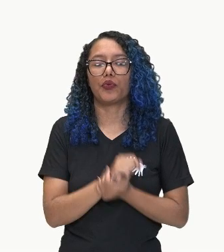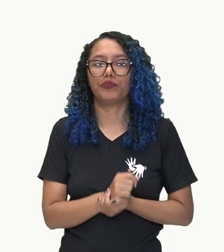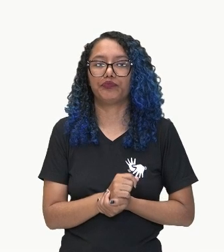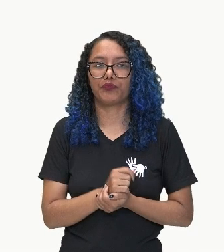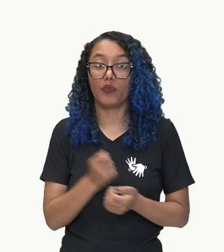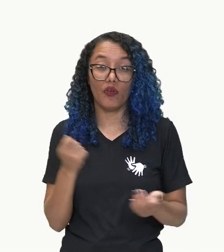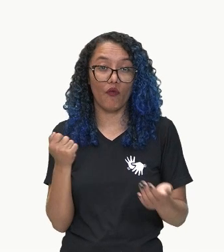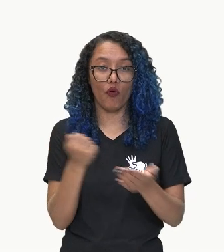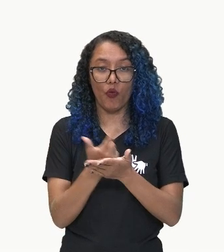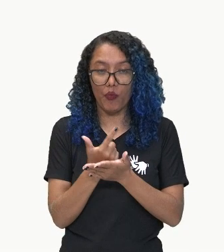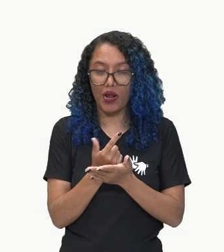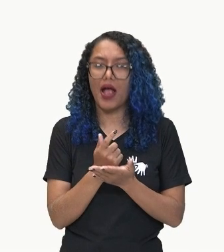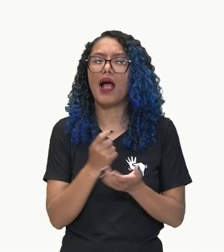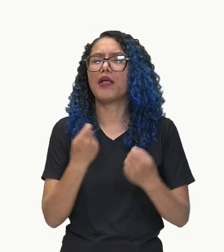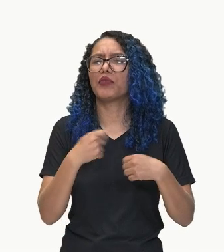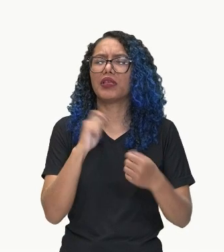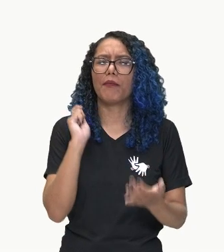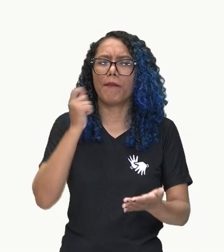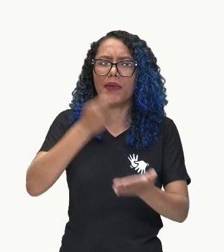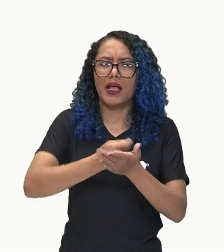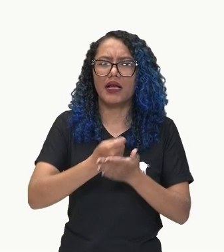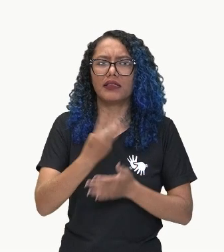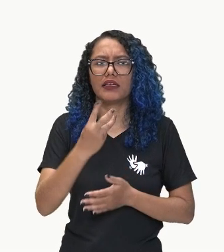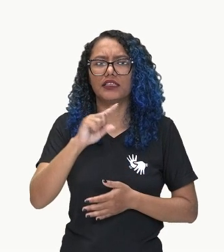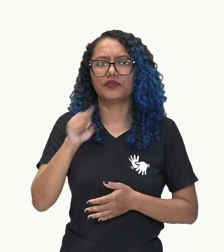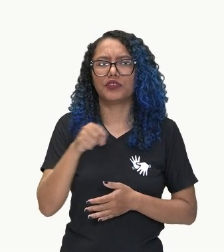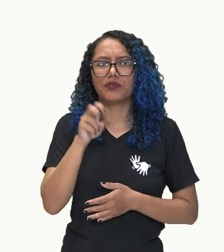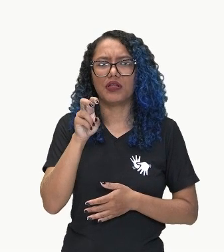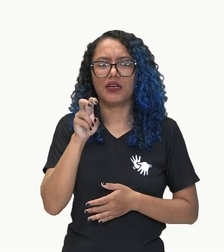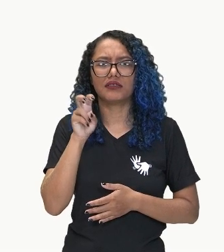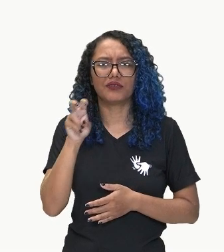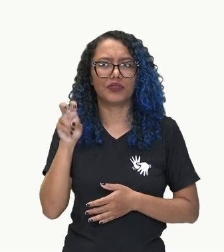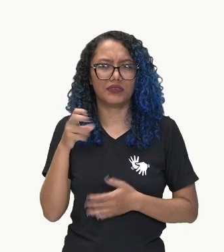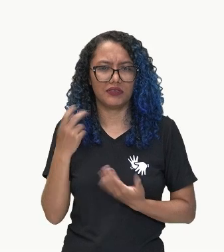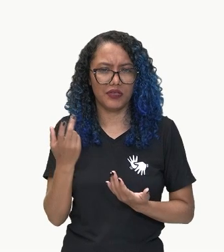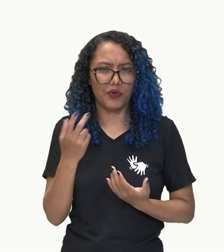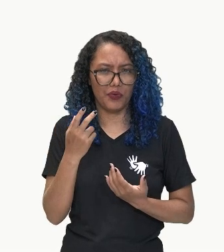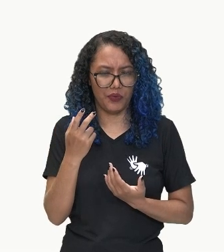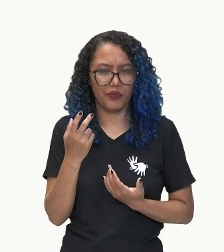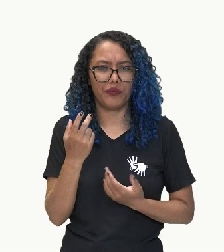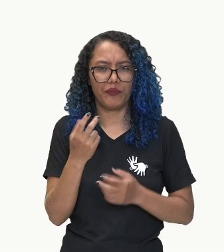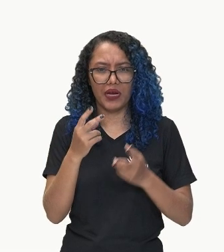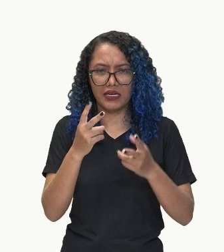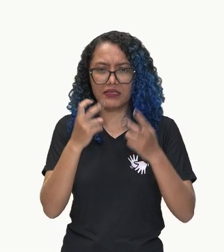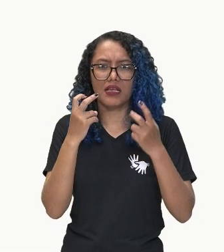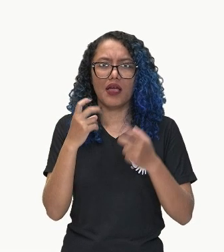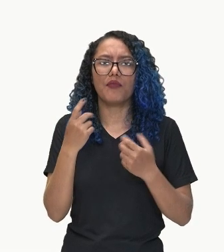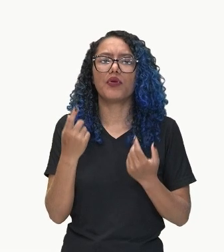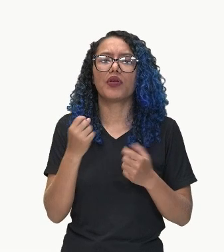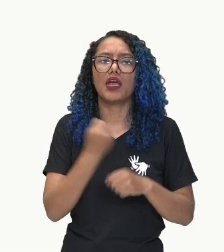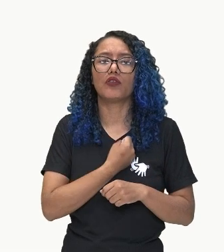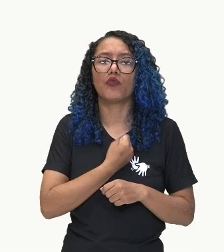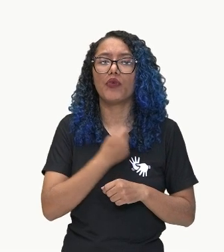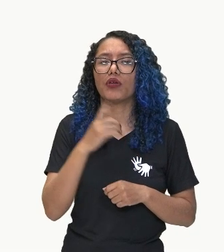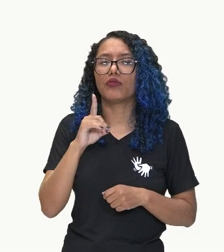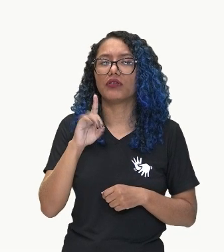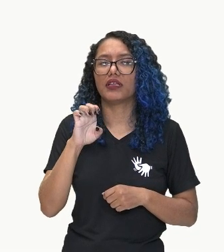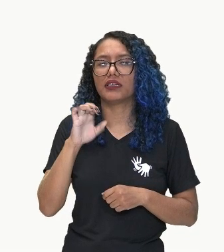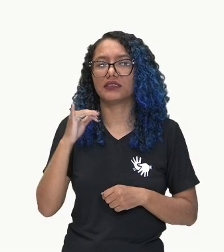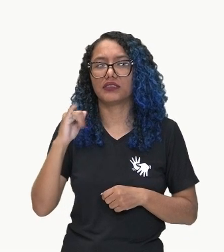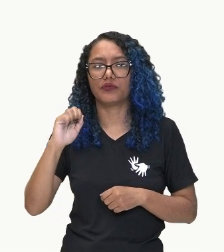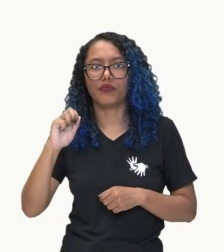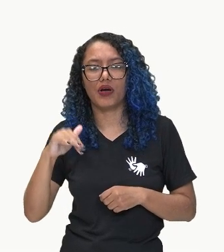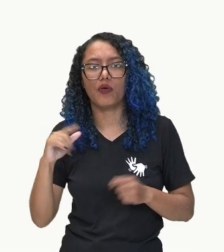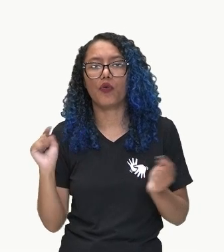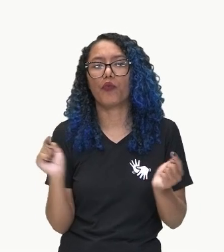R$ 3,55, perceba que é o número decimal, porque após a vírgula existem números diferentes do